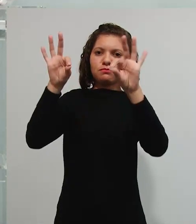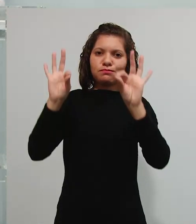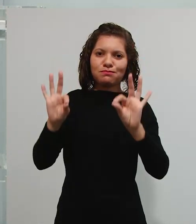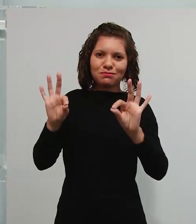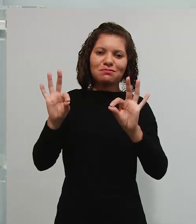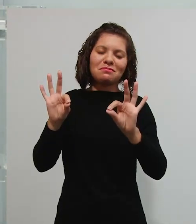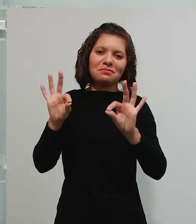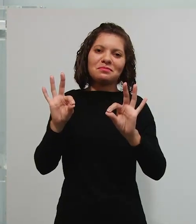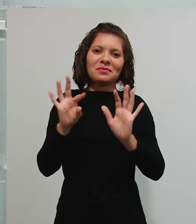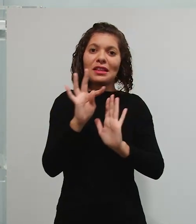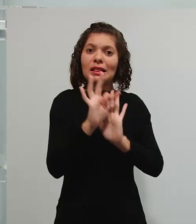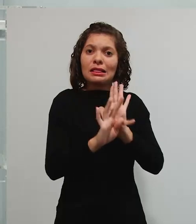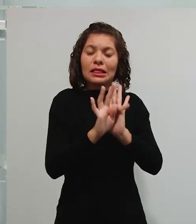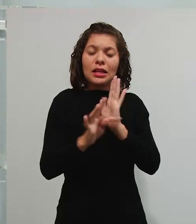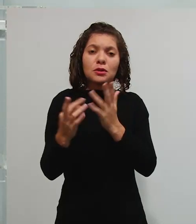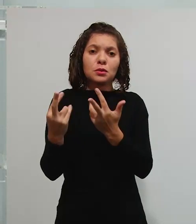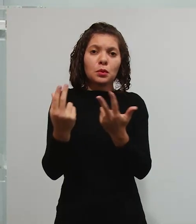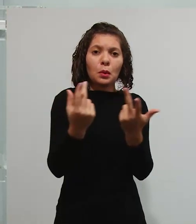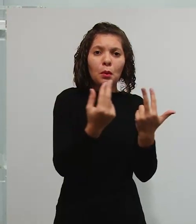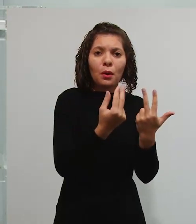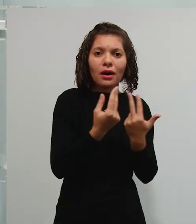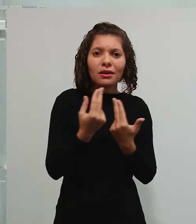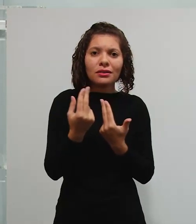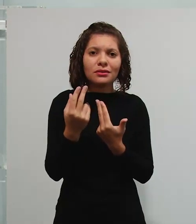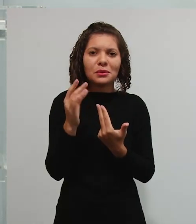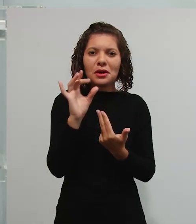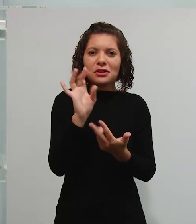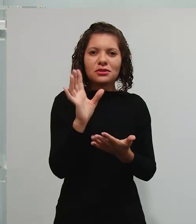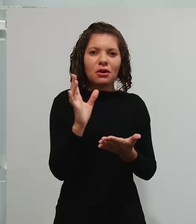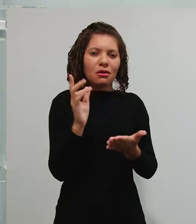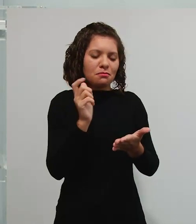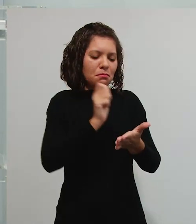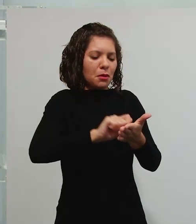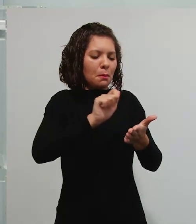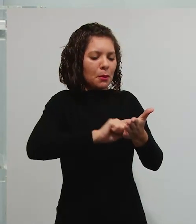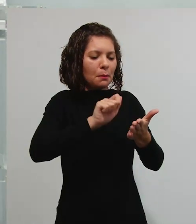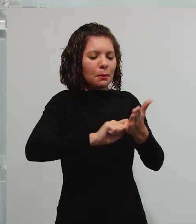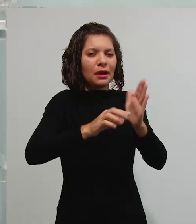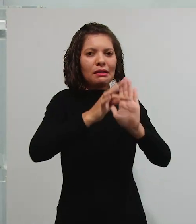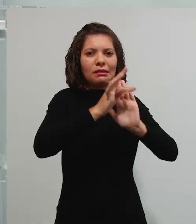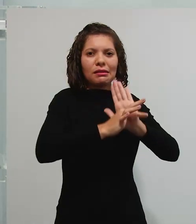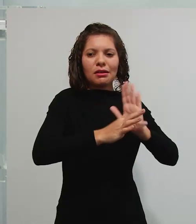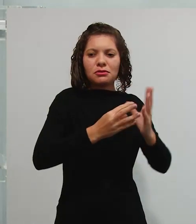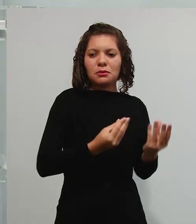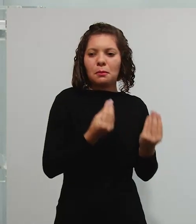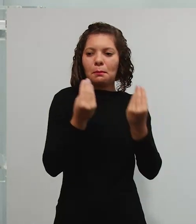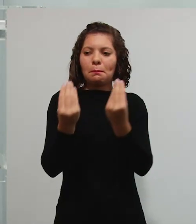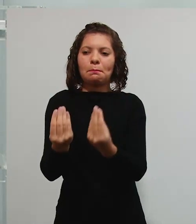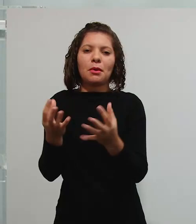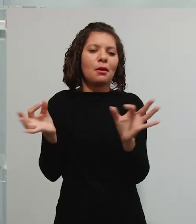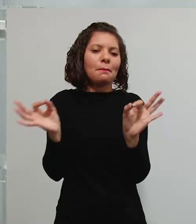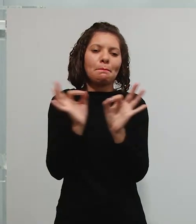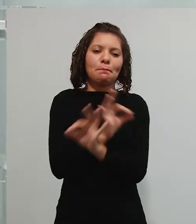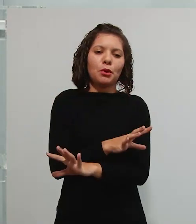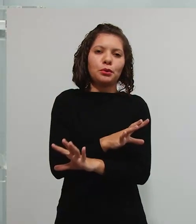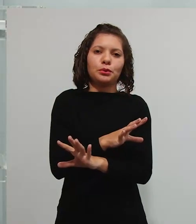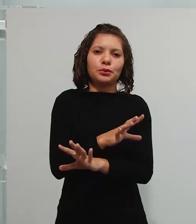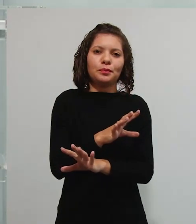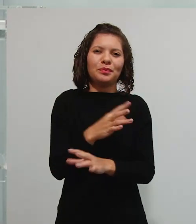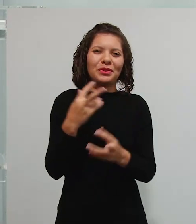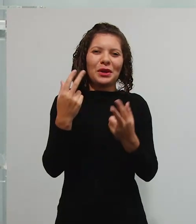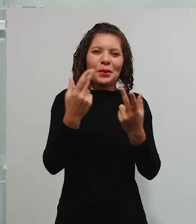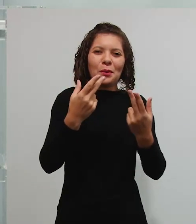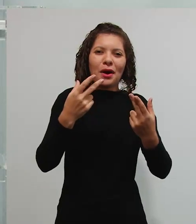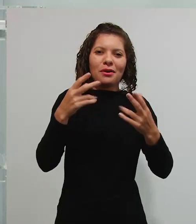Eu não vou escrever um texto de qualquer forma e entregar para o leitor. Este entregar para o leitor seria como se eu estivesse pendurando, né, a roupa